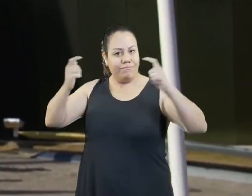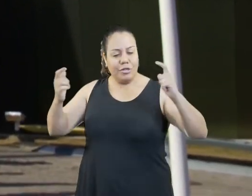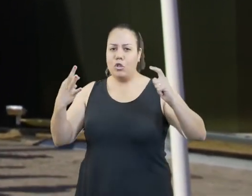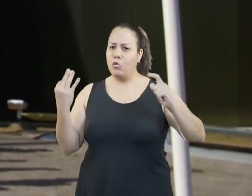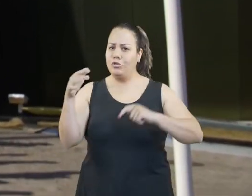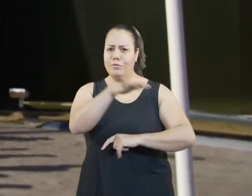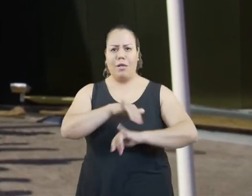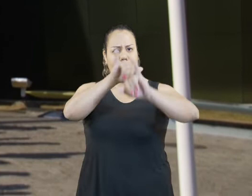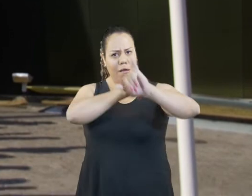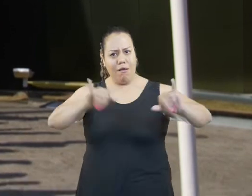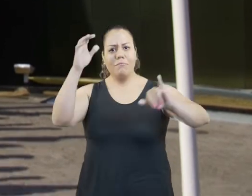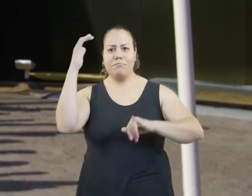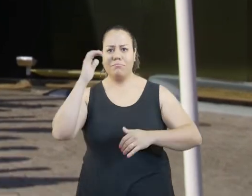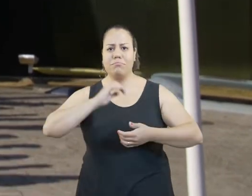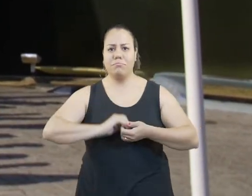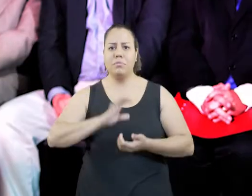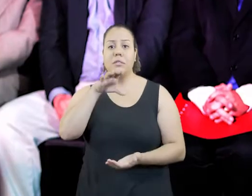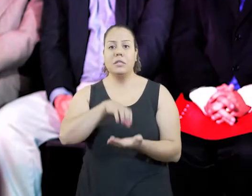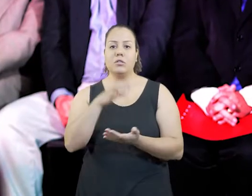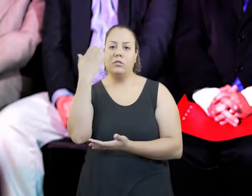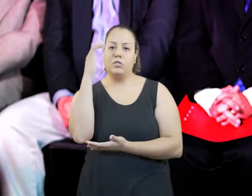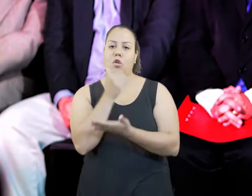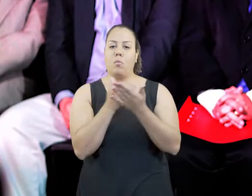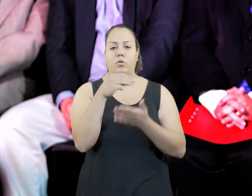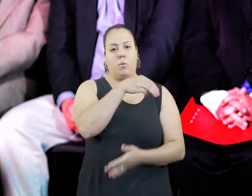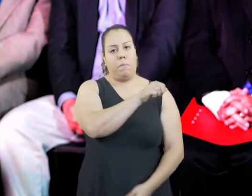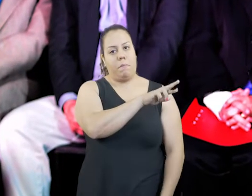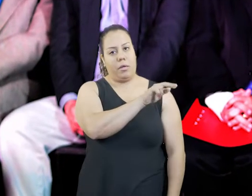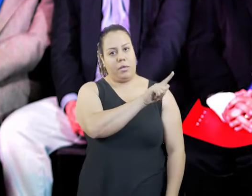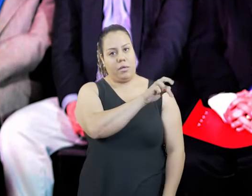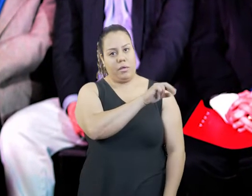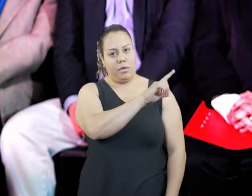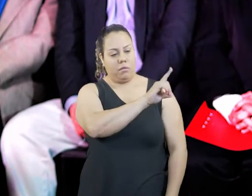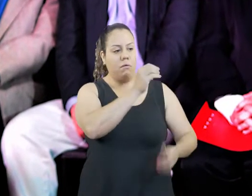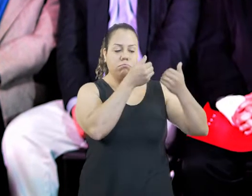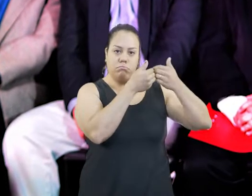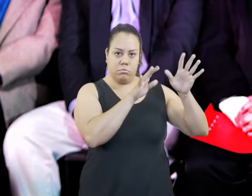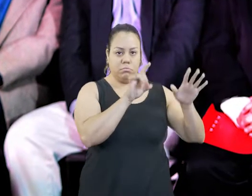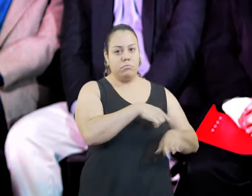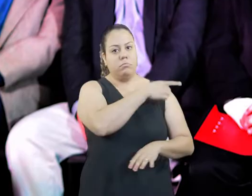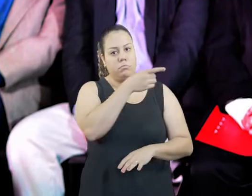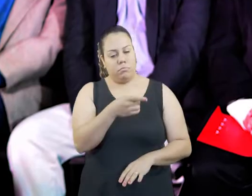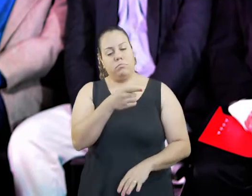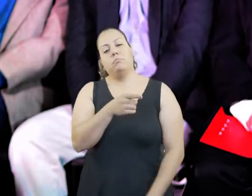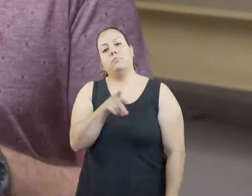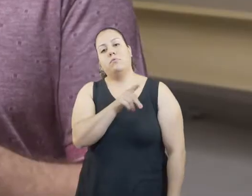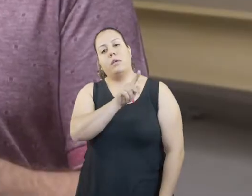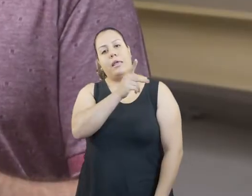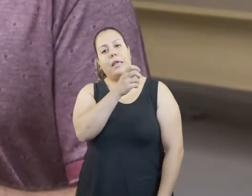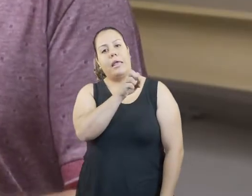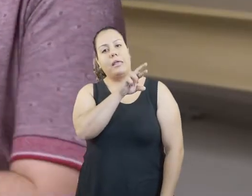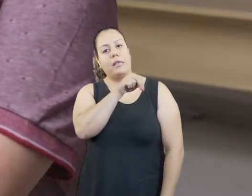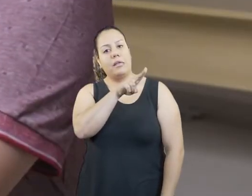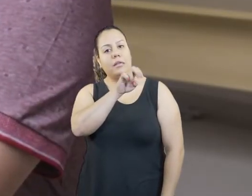de divulgação da ciência. O Centro de Ciências começou na reitoria da professora Margarida Solomão e foi inaugurado pela professora Margarida Solomão, passou pelo professor Henrique Duque,